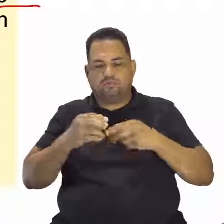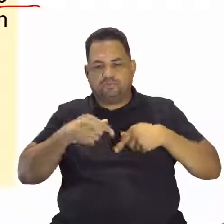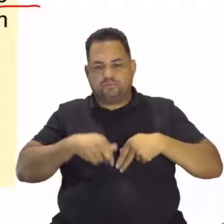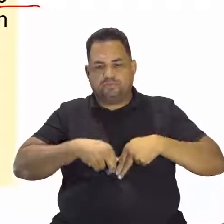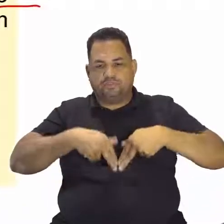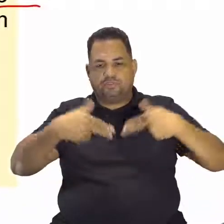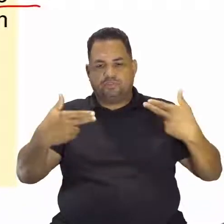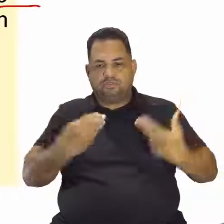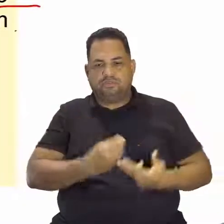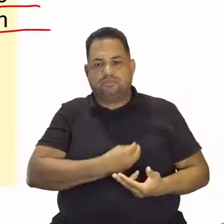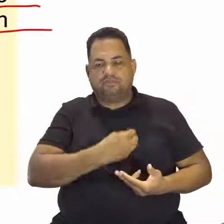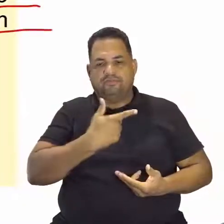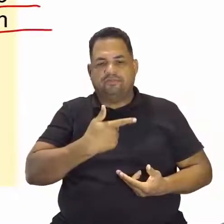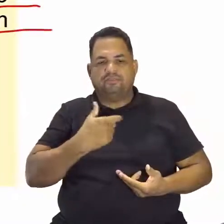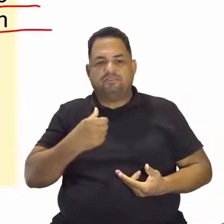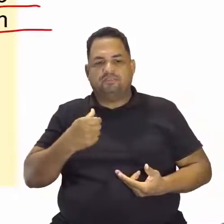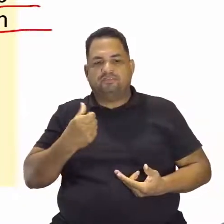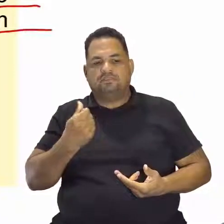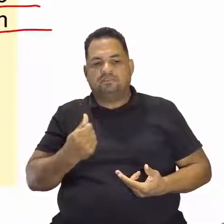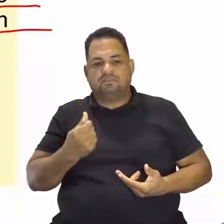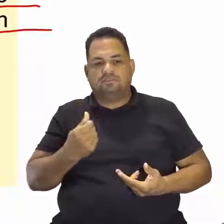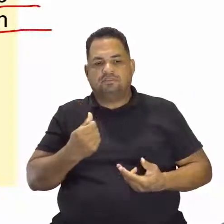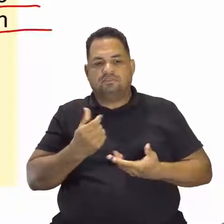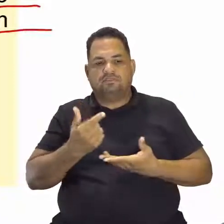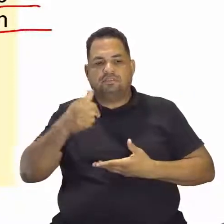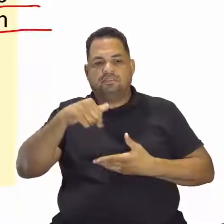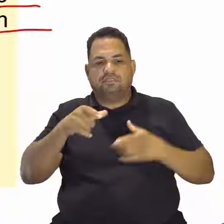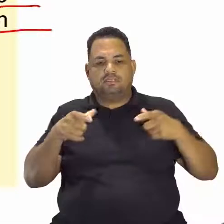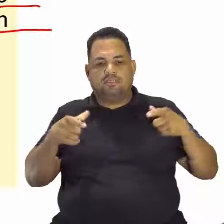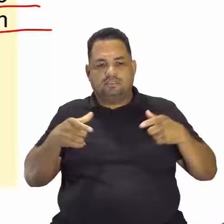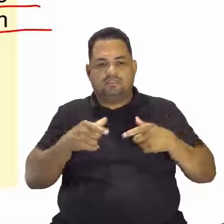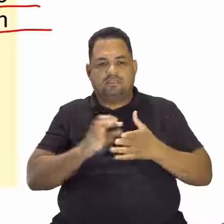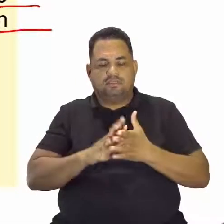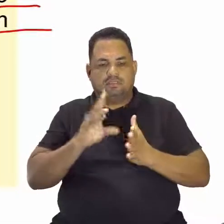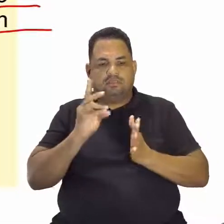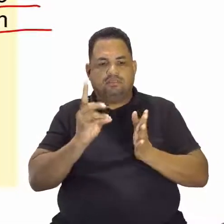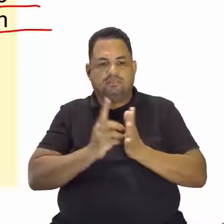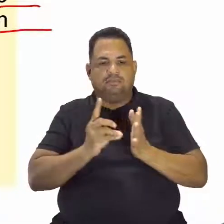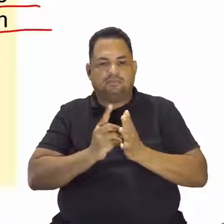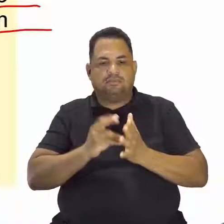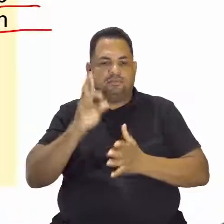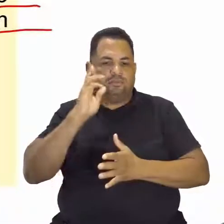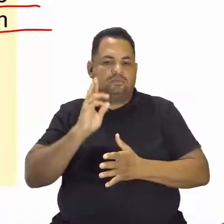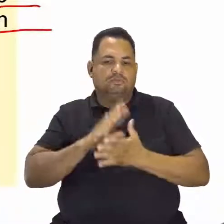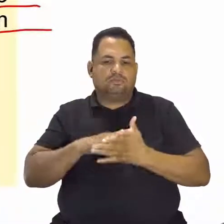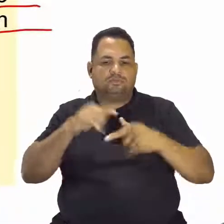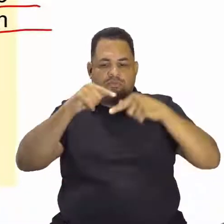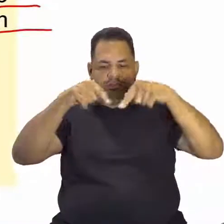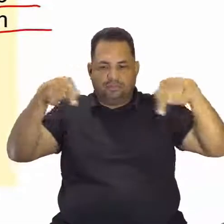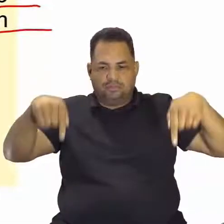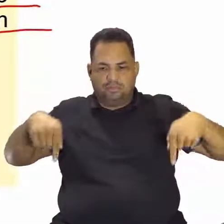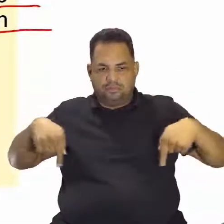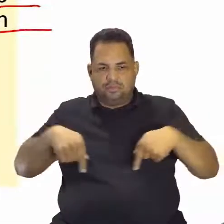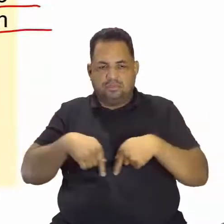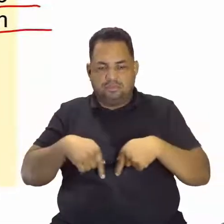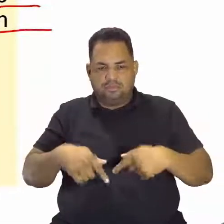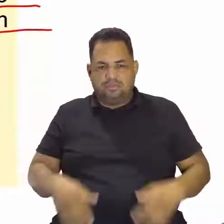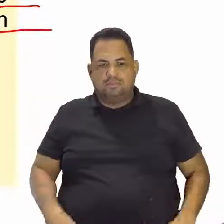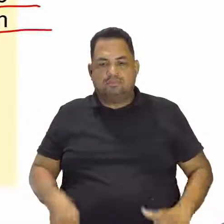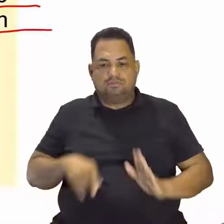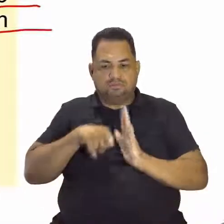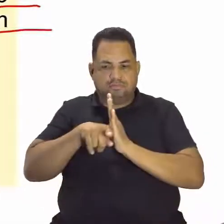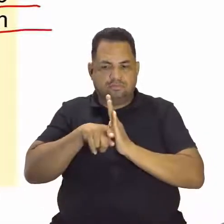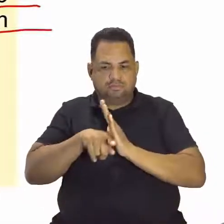terras indígenas rondonienses, demarcadas ou em estudo. Então, nas terras rondonienses